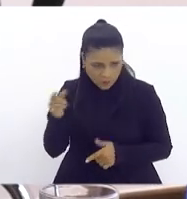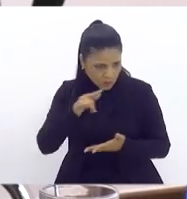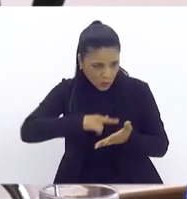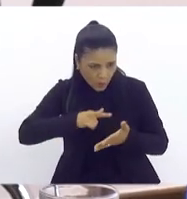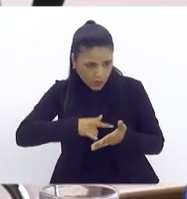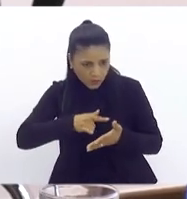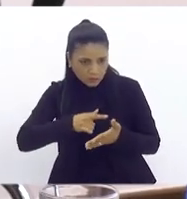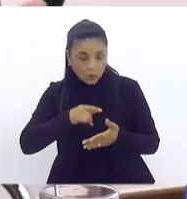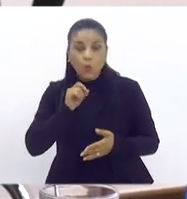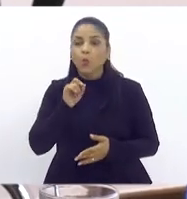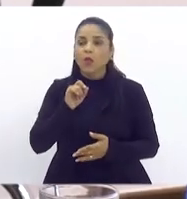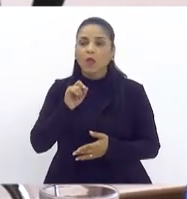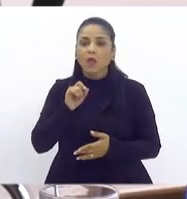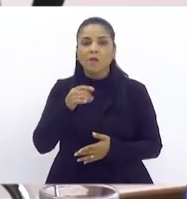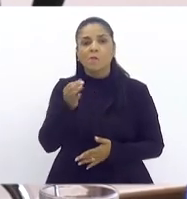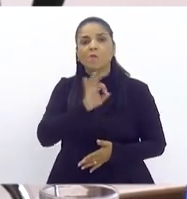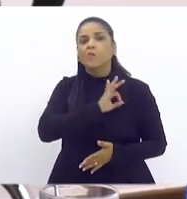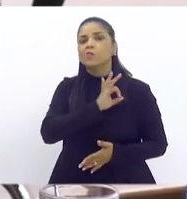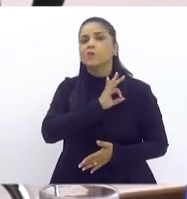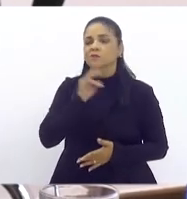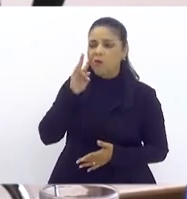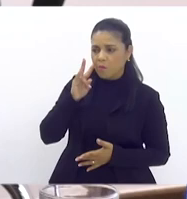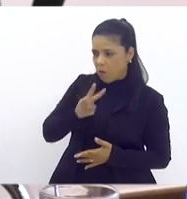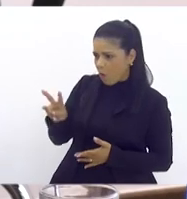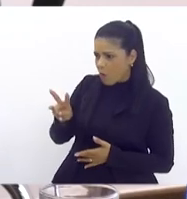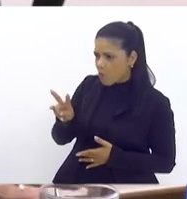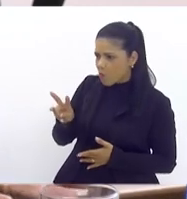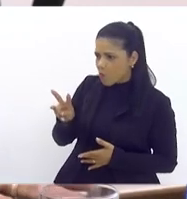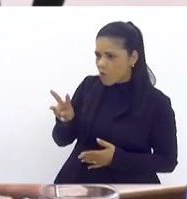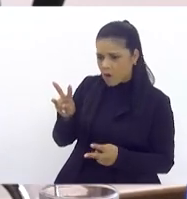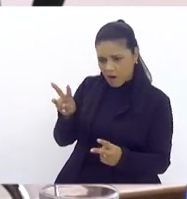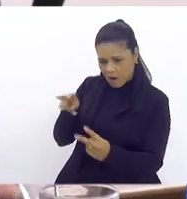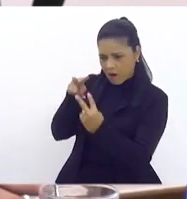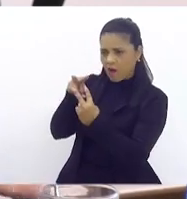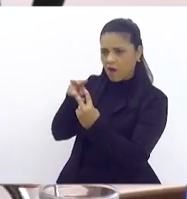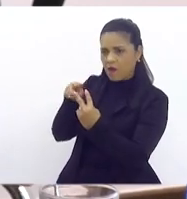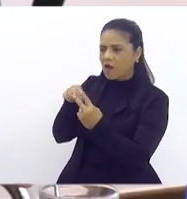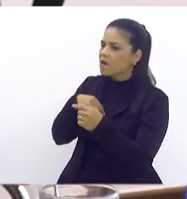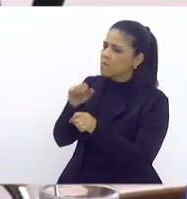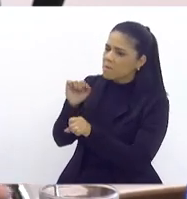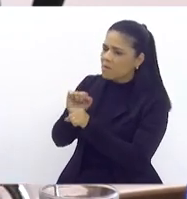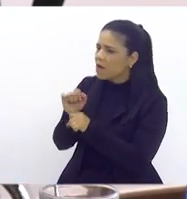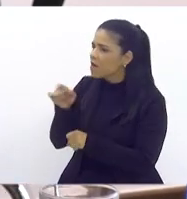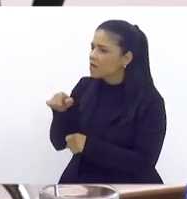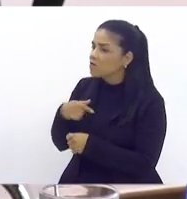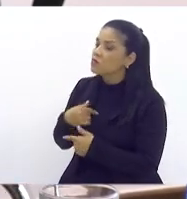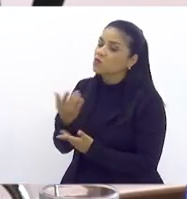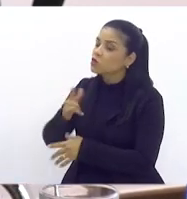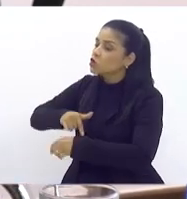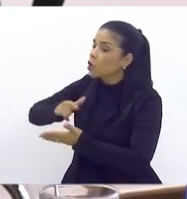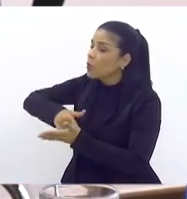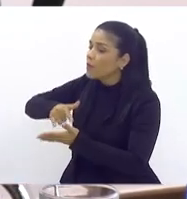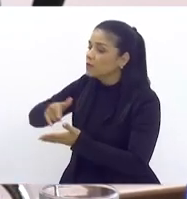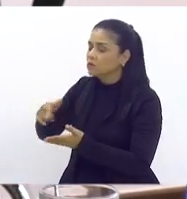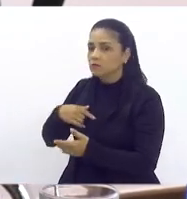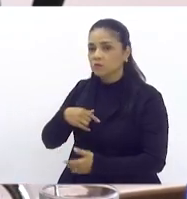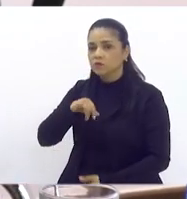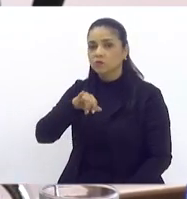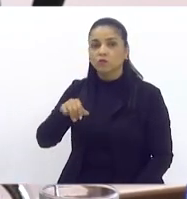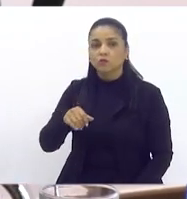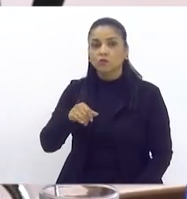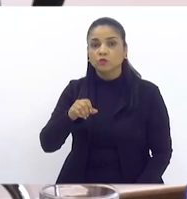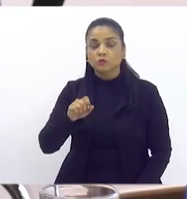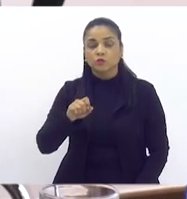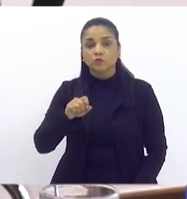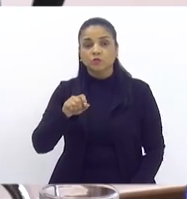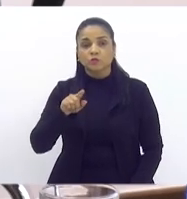que leva um policial a olhar pra cara de uma pessoa e parar ela para perguntar se ela tá com documento o Justino foi parado